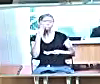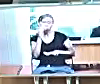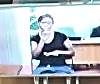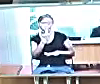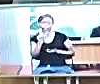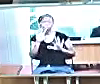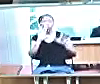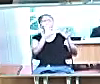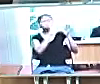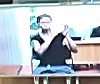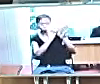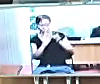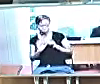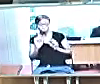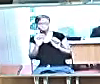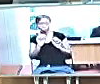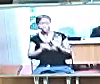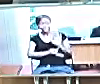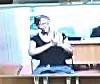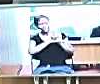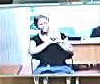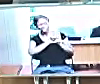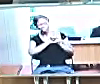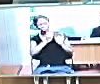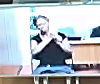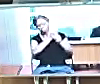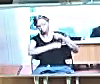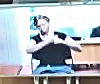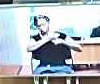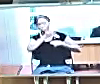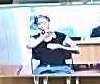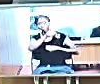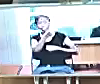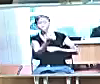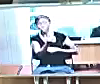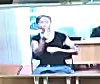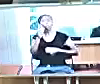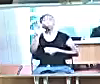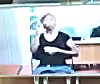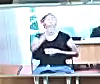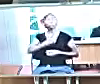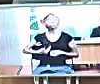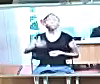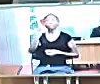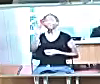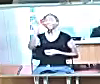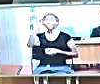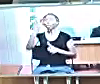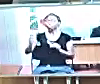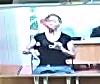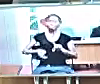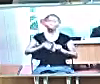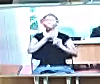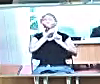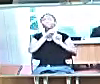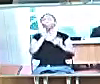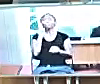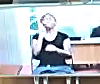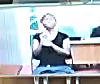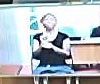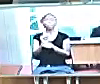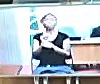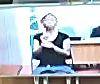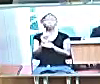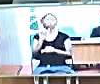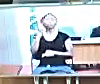contextualizando é uma lei de 96 o governo federal suspendeu a incidência de tributos